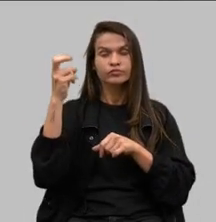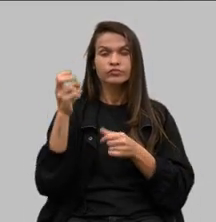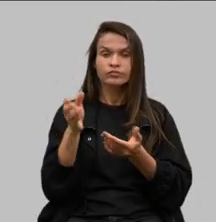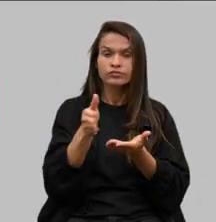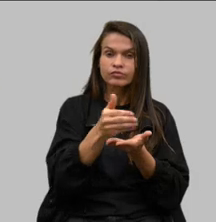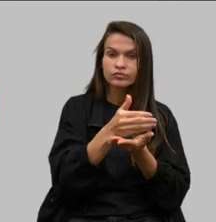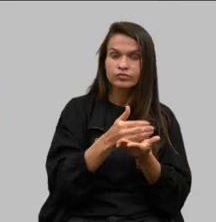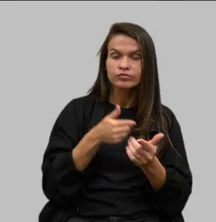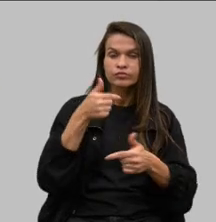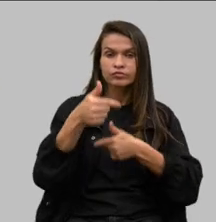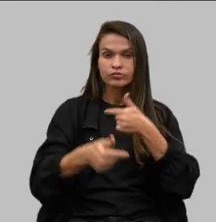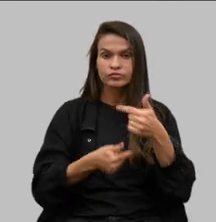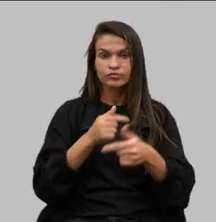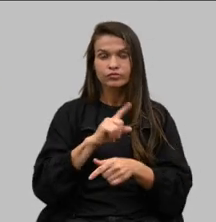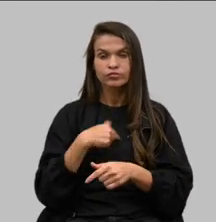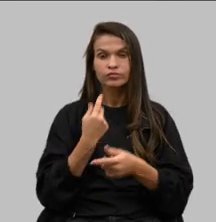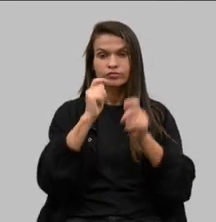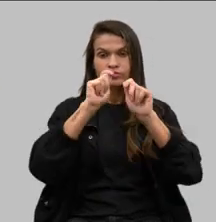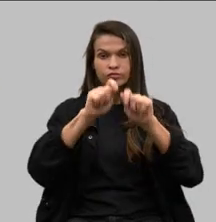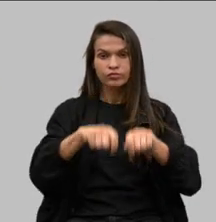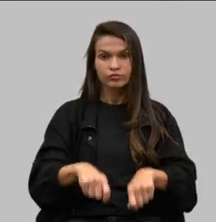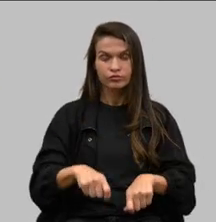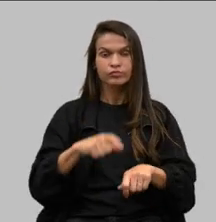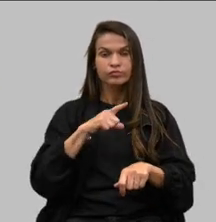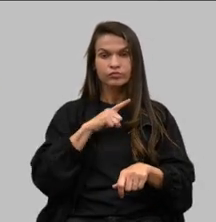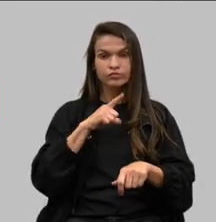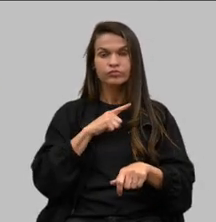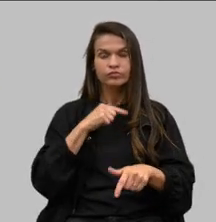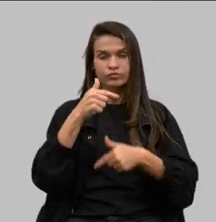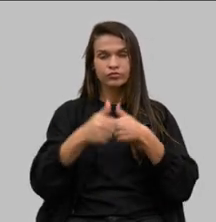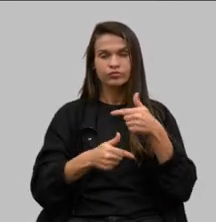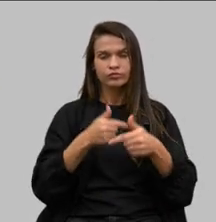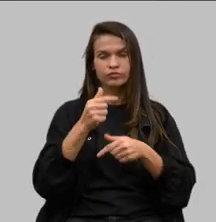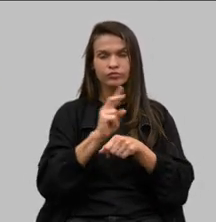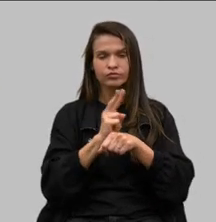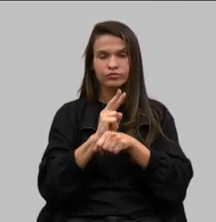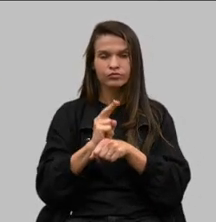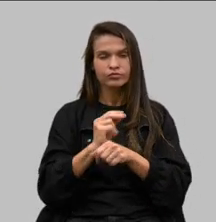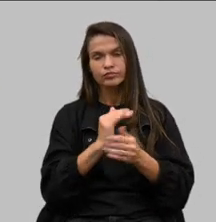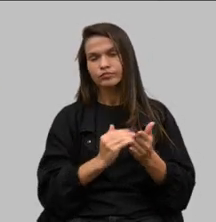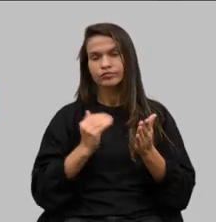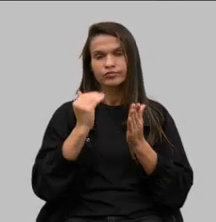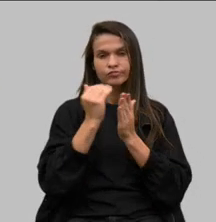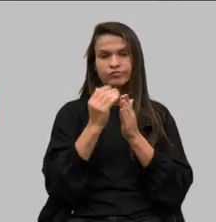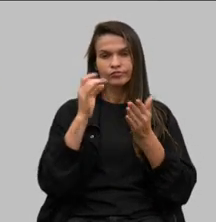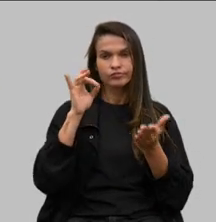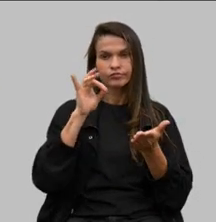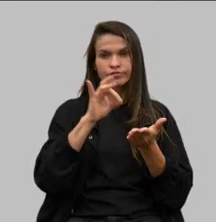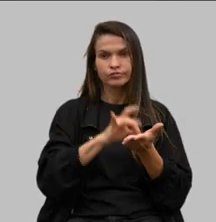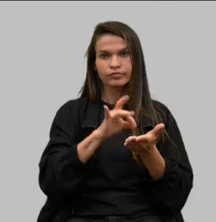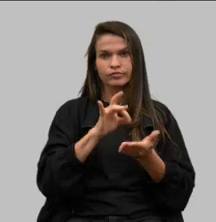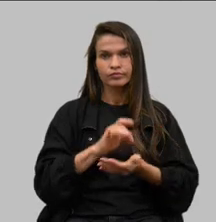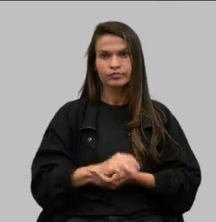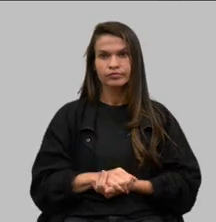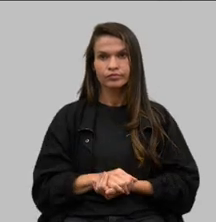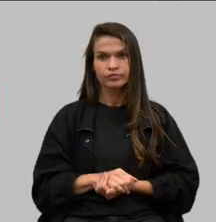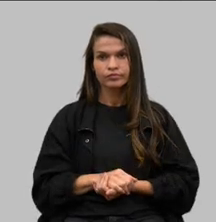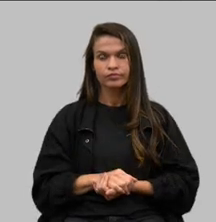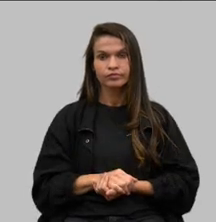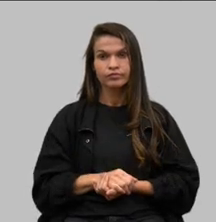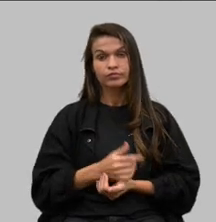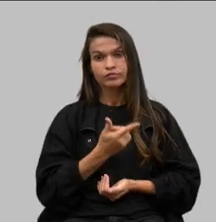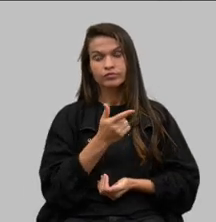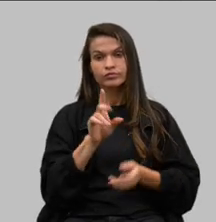trabalhados para que a gente possa né ter uma ação fiscal cada vez mais efetiva o outro